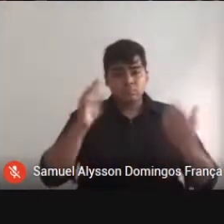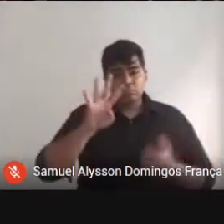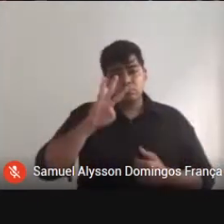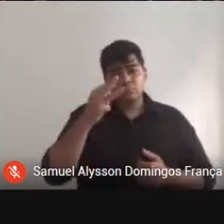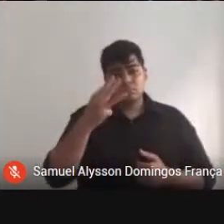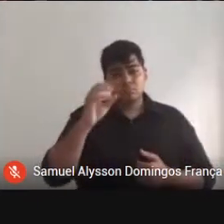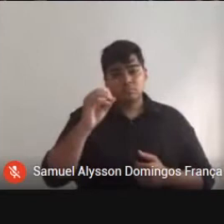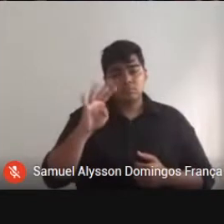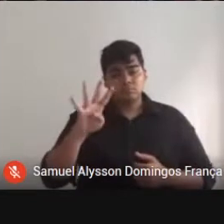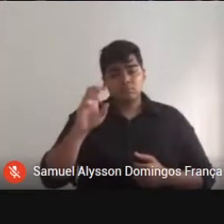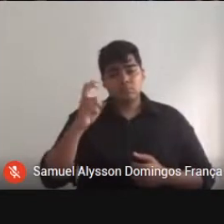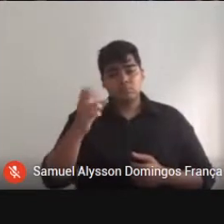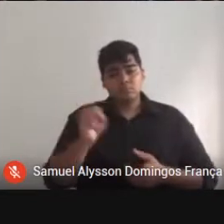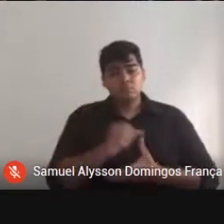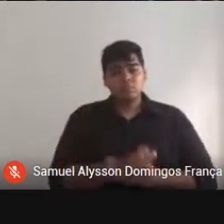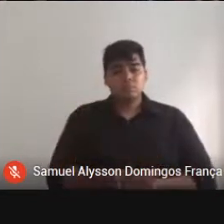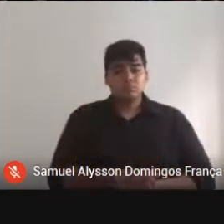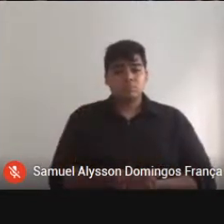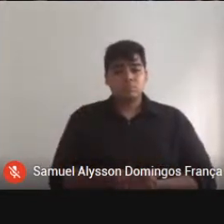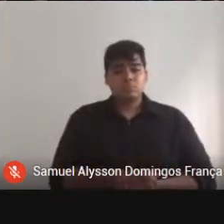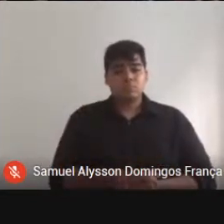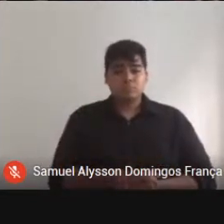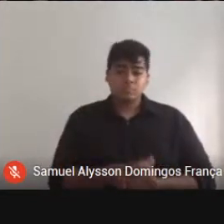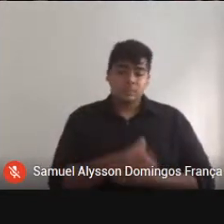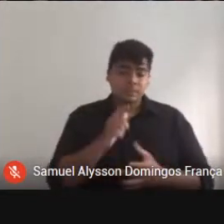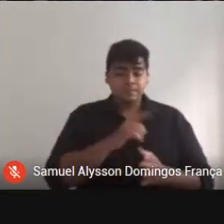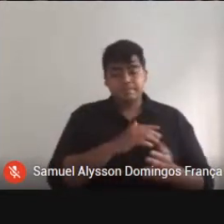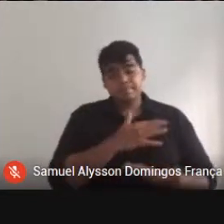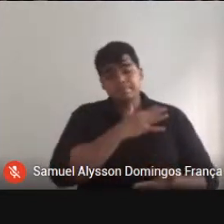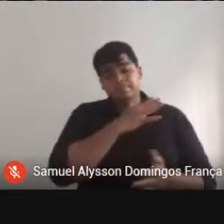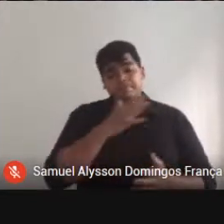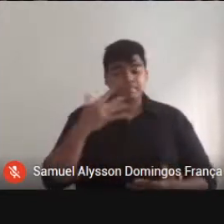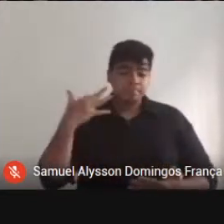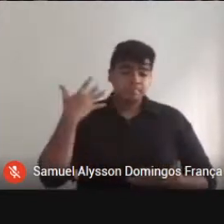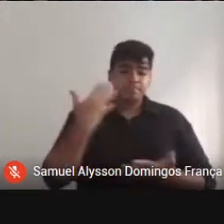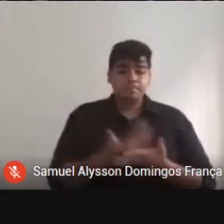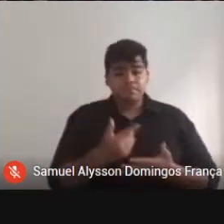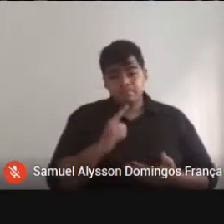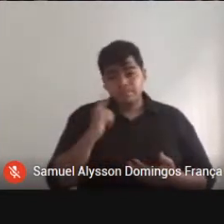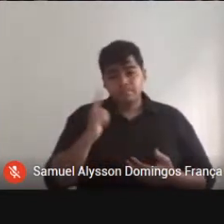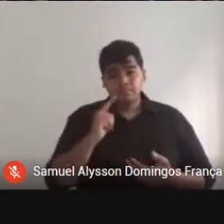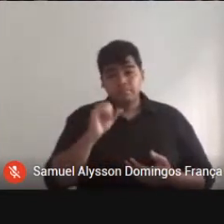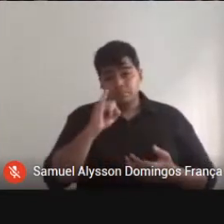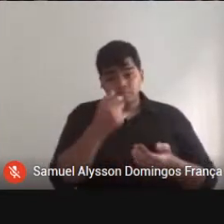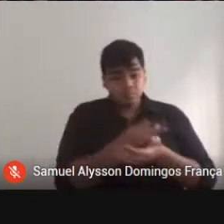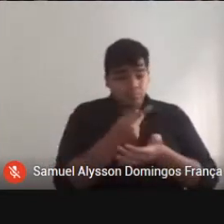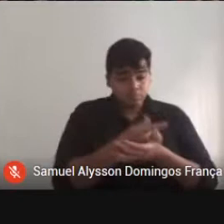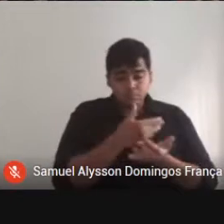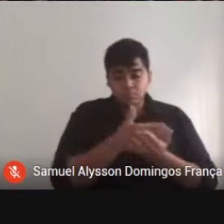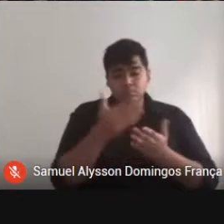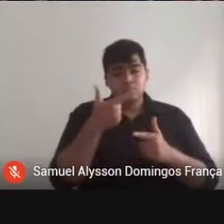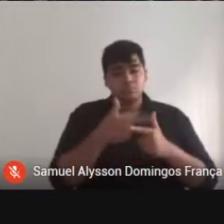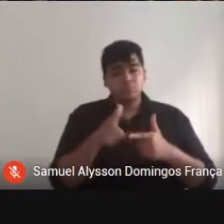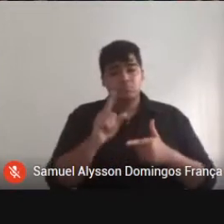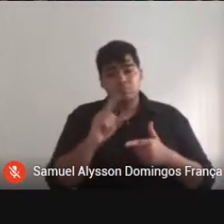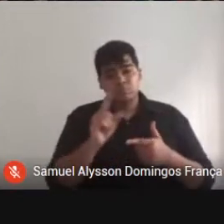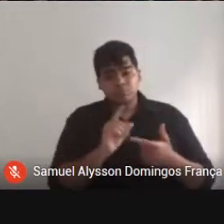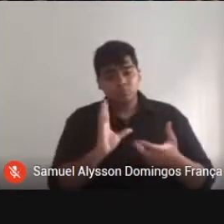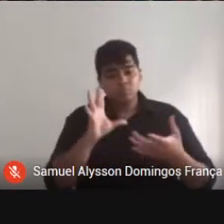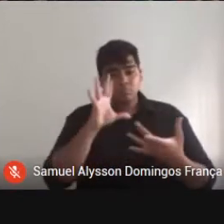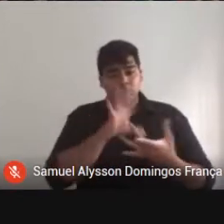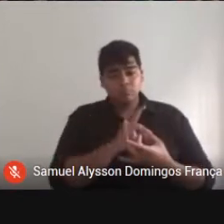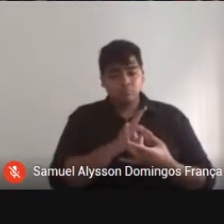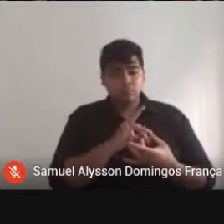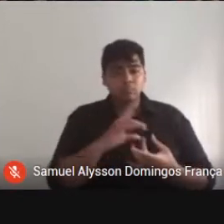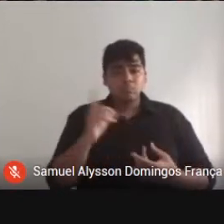430458. Vocês vão poder fazer isso ao longo da apresentação. Se der errado, por exemplo, agora no início, não tem problema, vocês se conectam, vai ter o